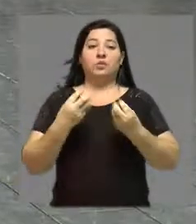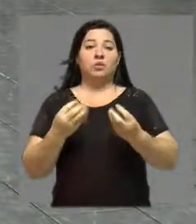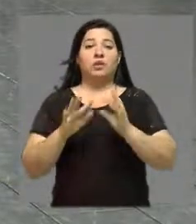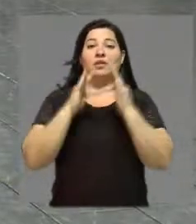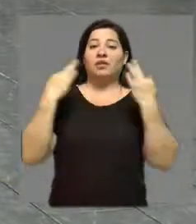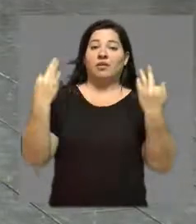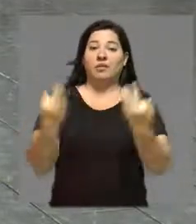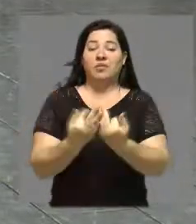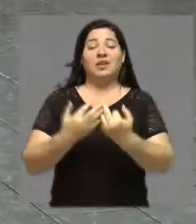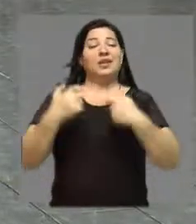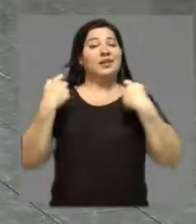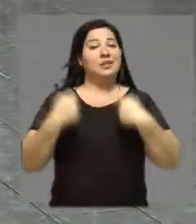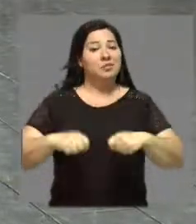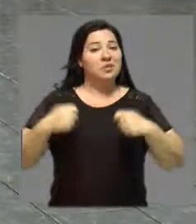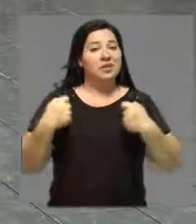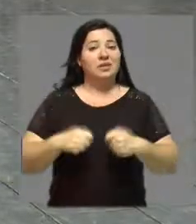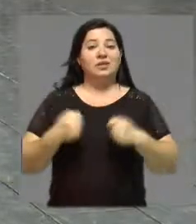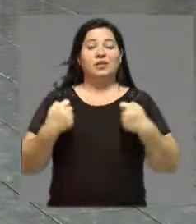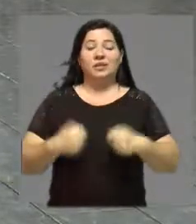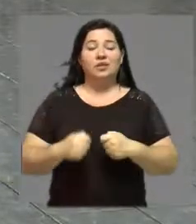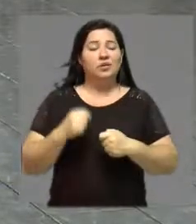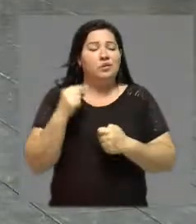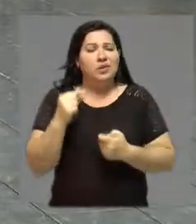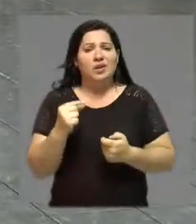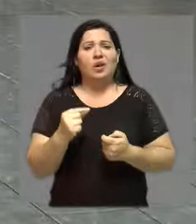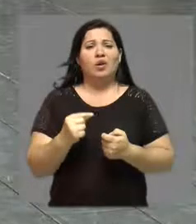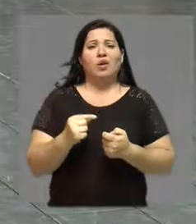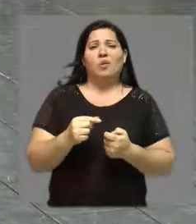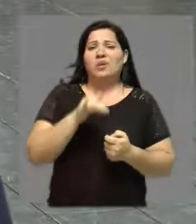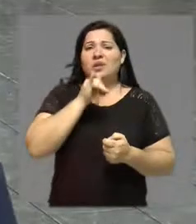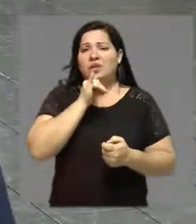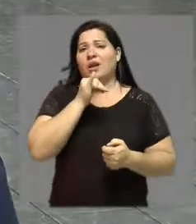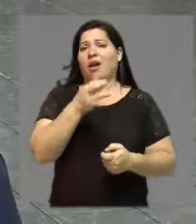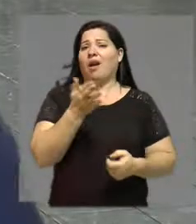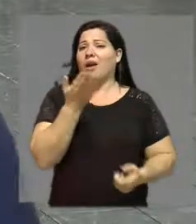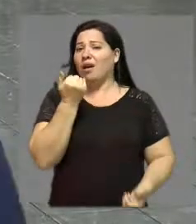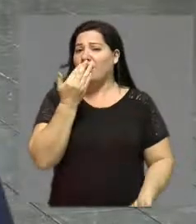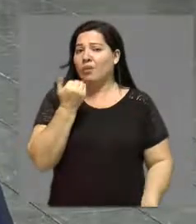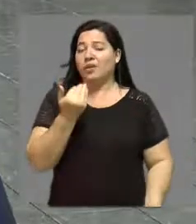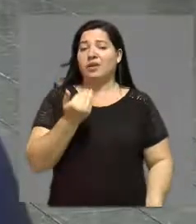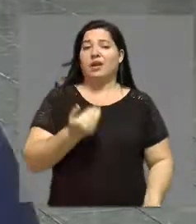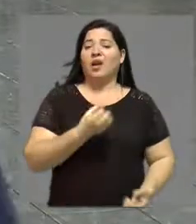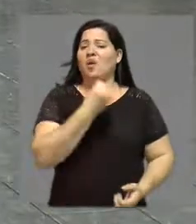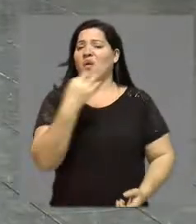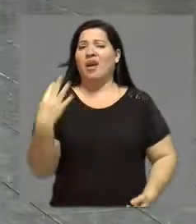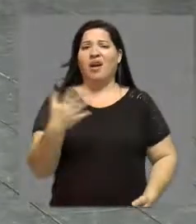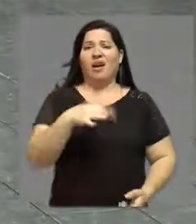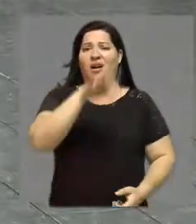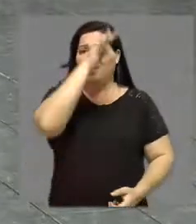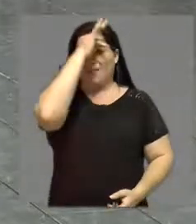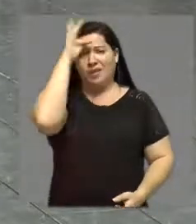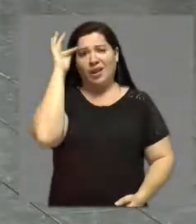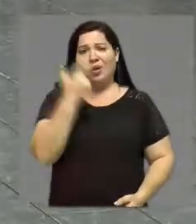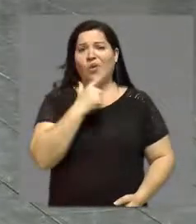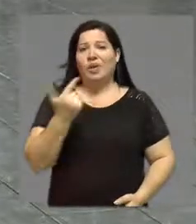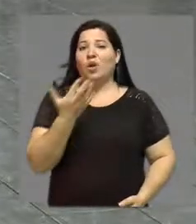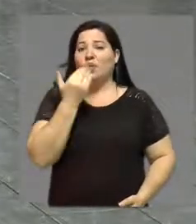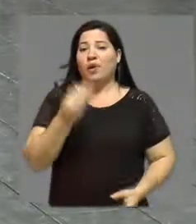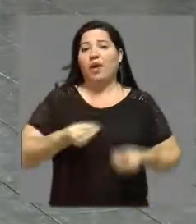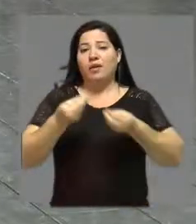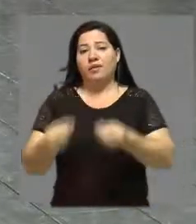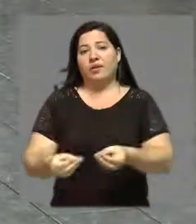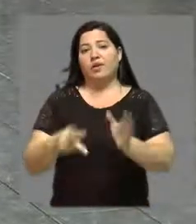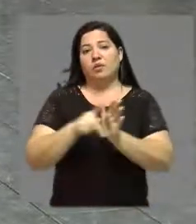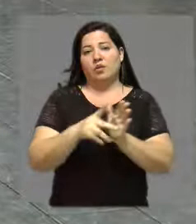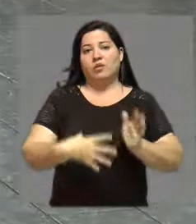que necessitam do mínimo. E o que é o mínimo? É o alimento. Quantas famílias que não têm o alimento para dar para os seus filhos? E esse